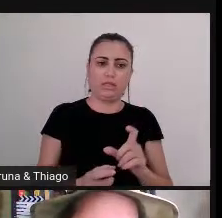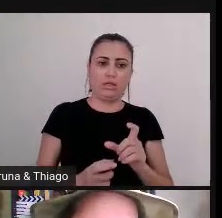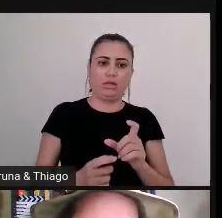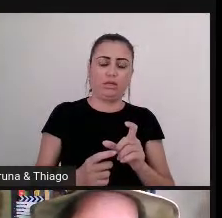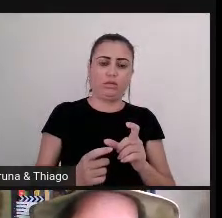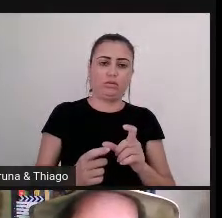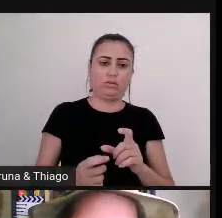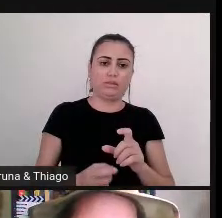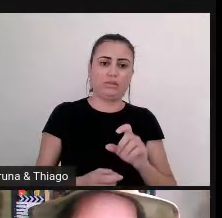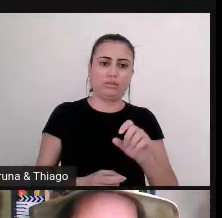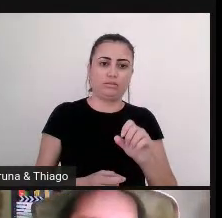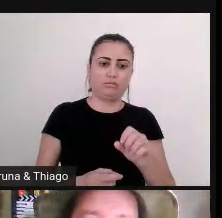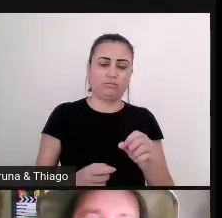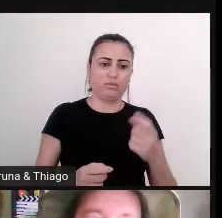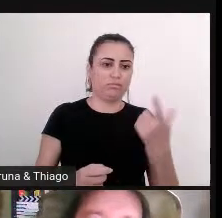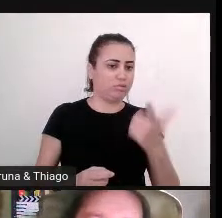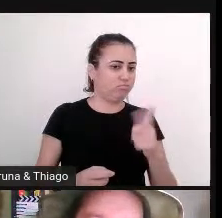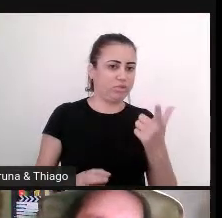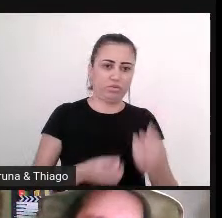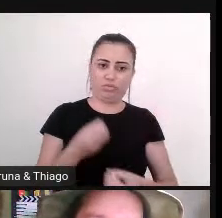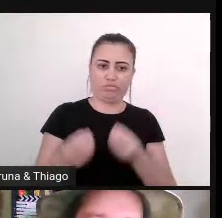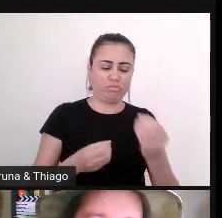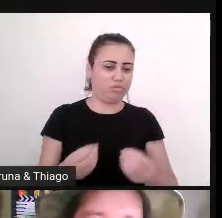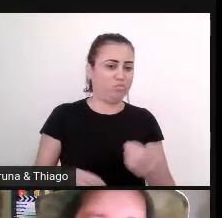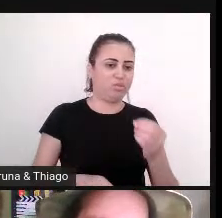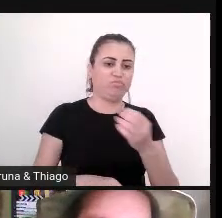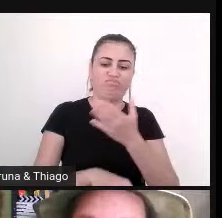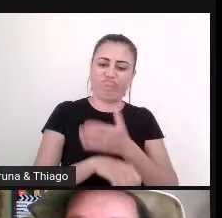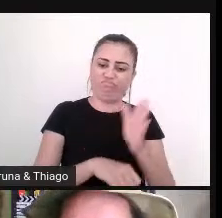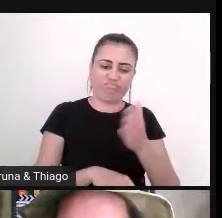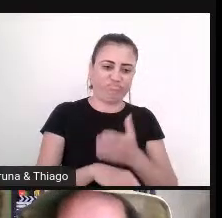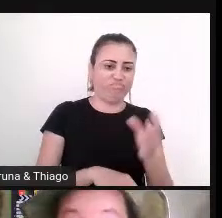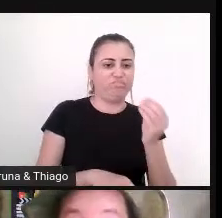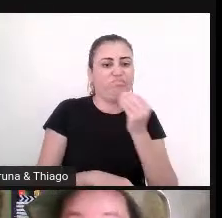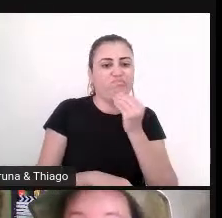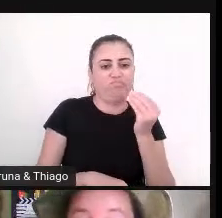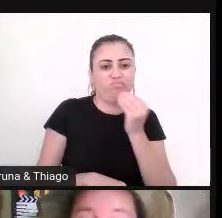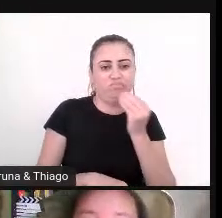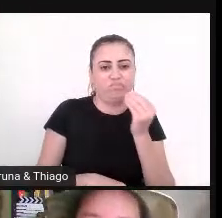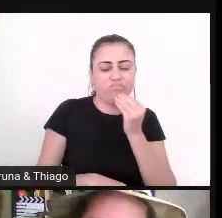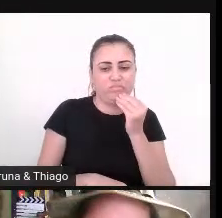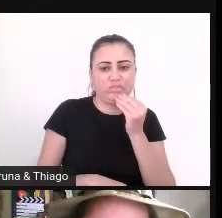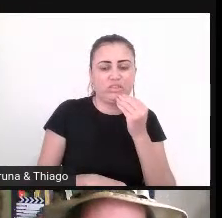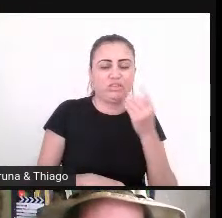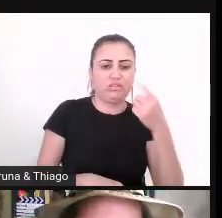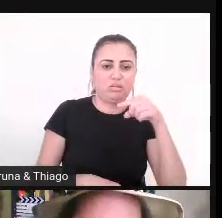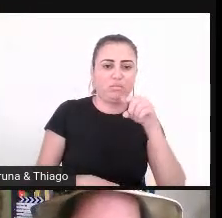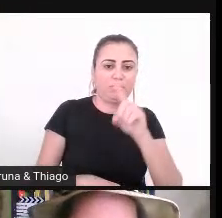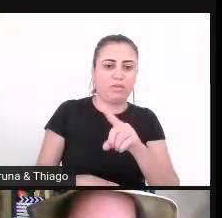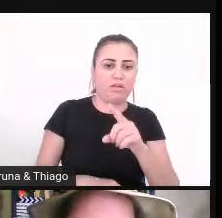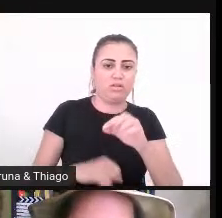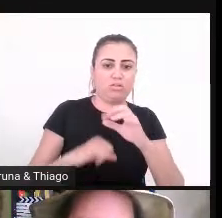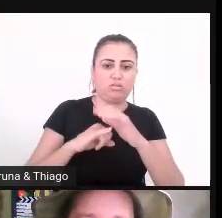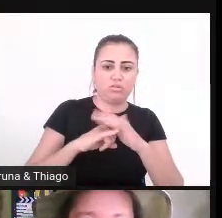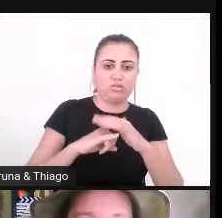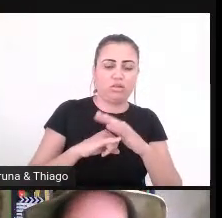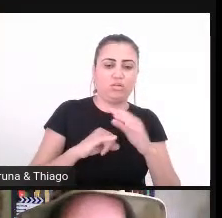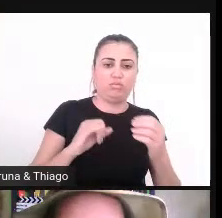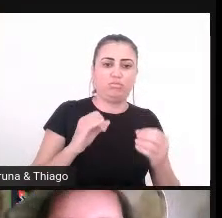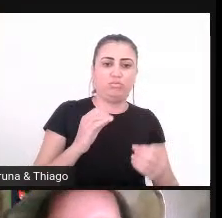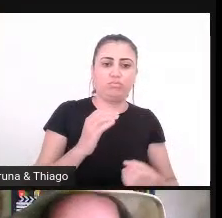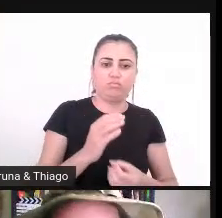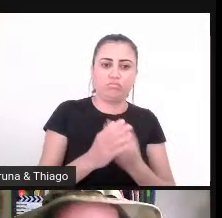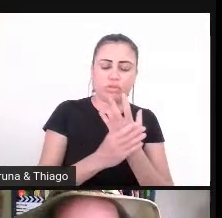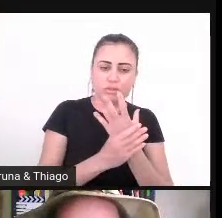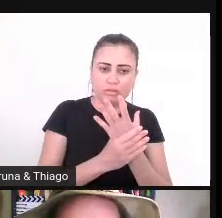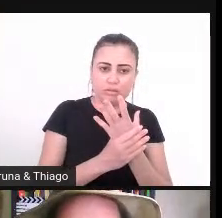arquivo aqui, ó. Mas não tem como, tá? Eu tentei. Não tenho como disponibilizar no YouTube, mas o que eu fiz? Eu criei